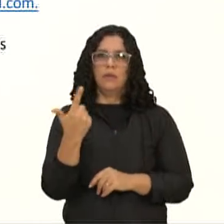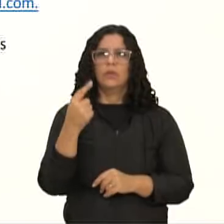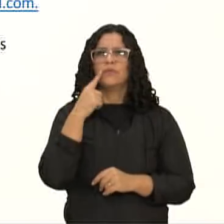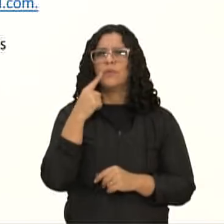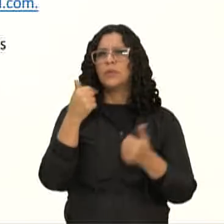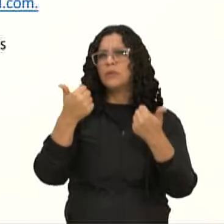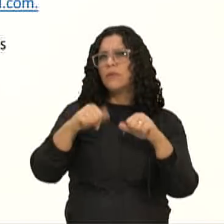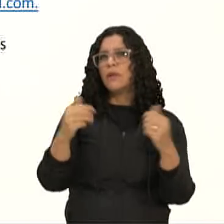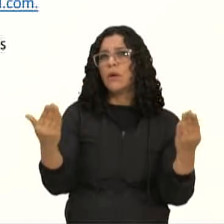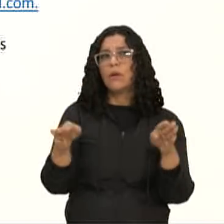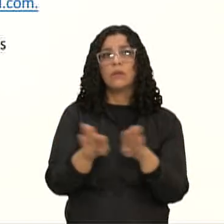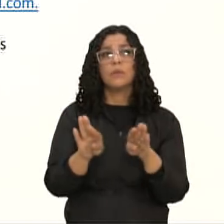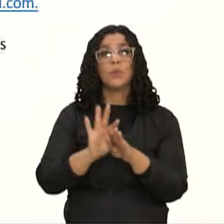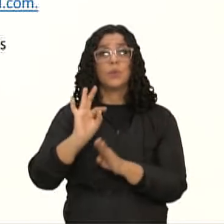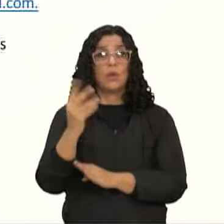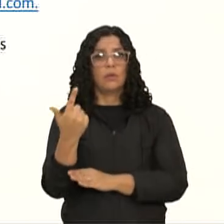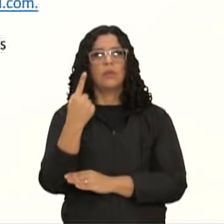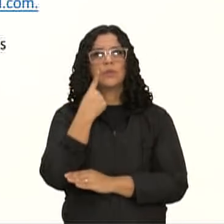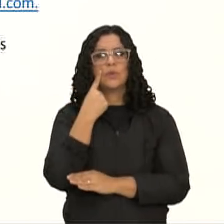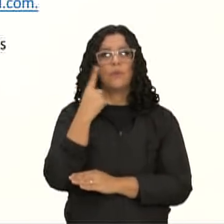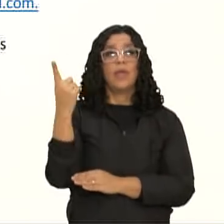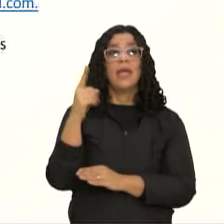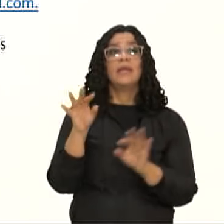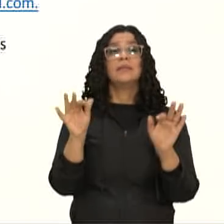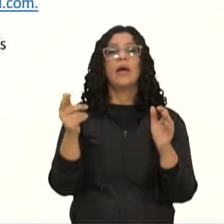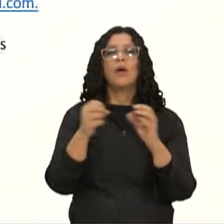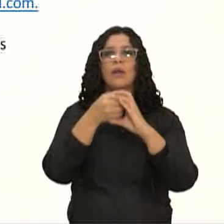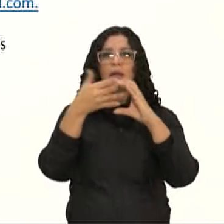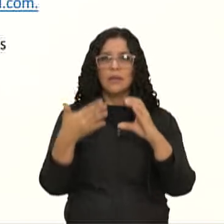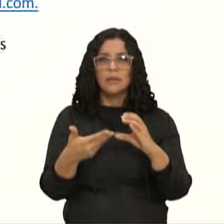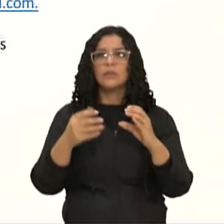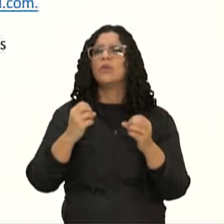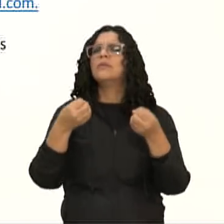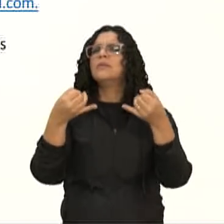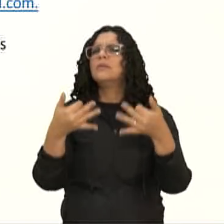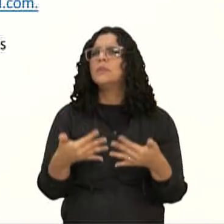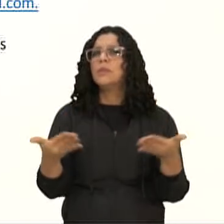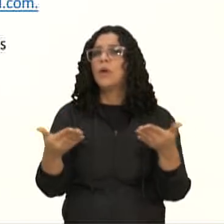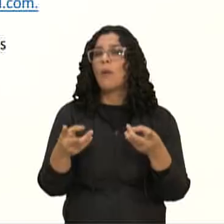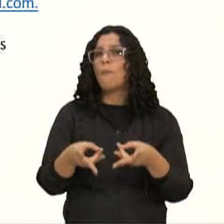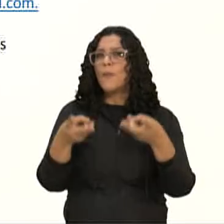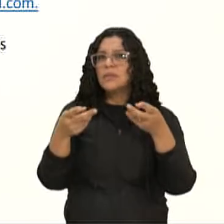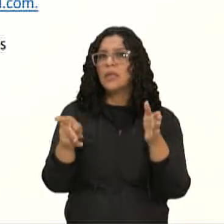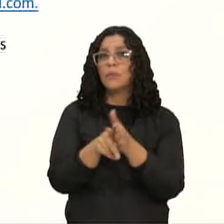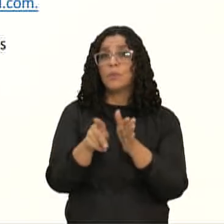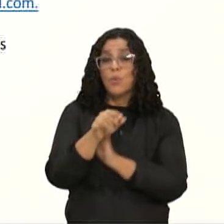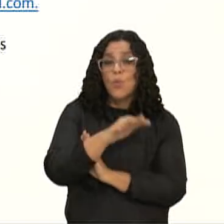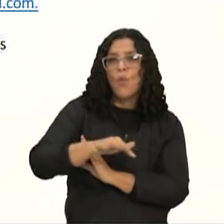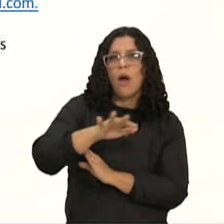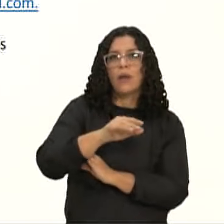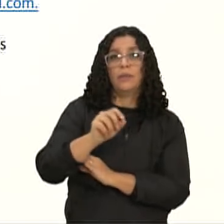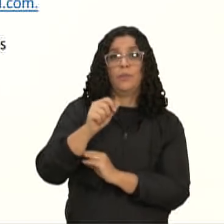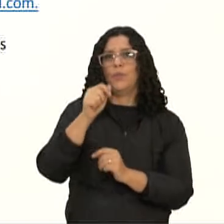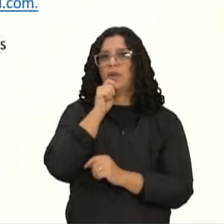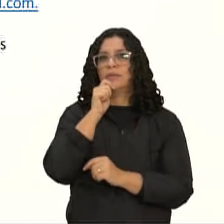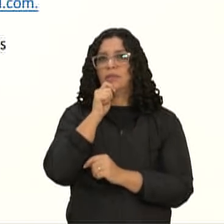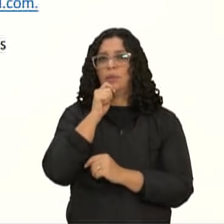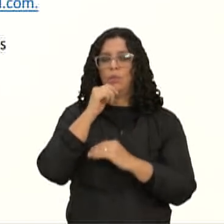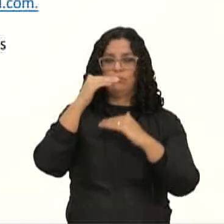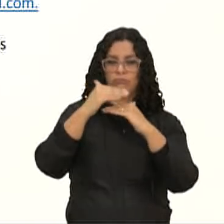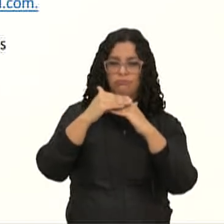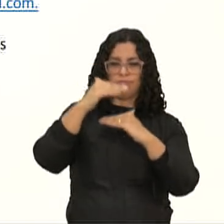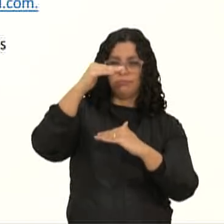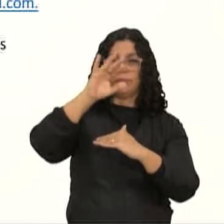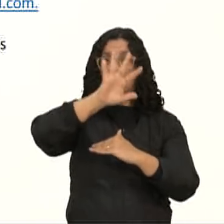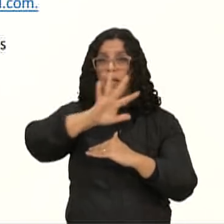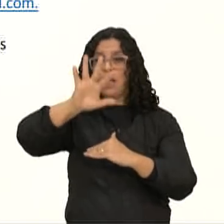vamos analisar o que está ocorrendo ali. Essa caracterização a gente percebe, são meios diferentes, ou seja, a